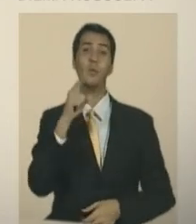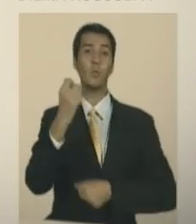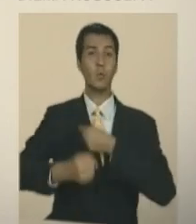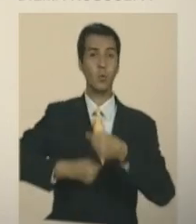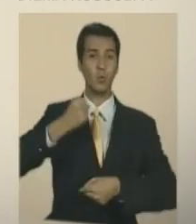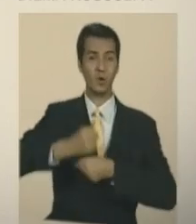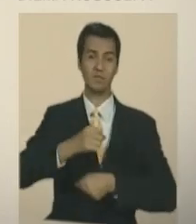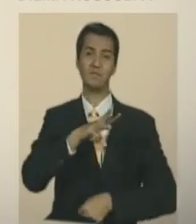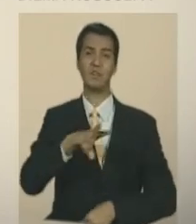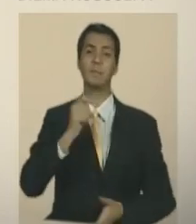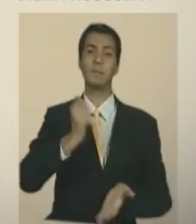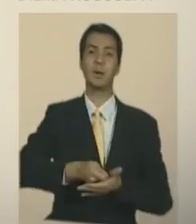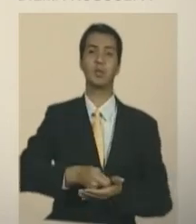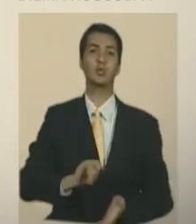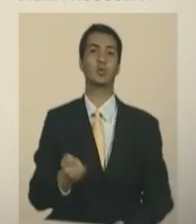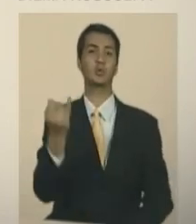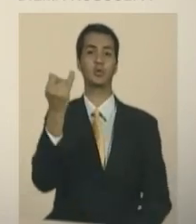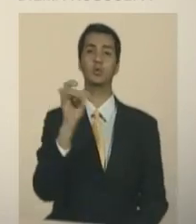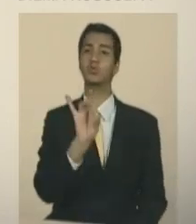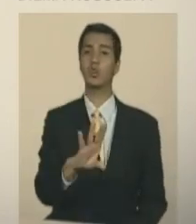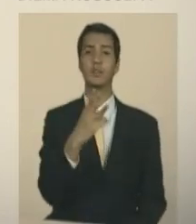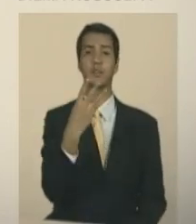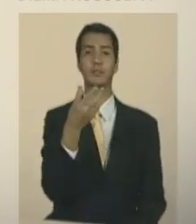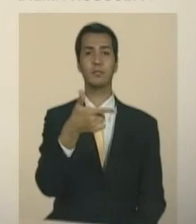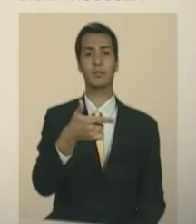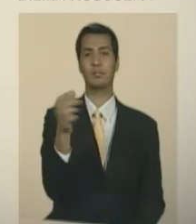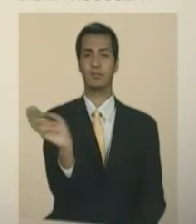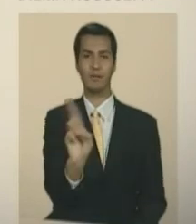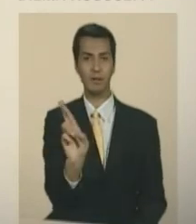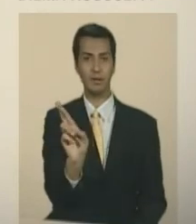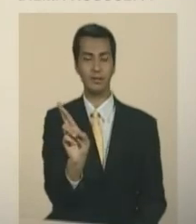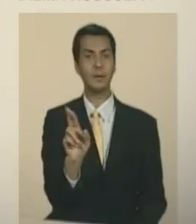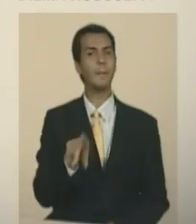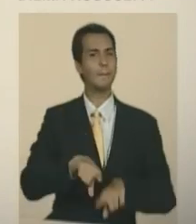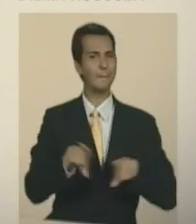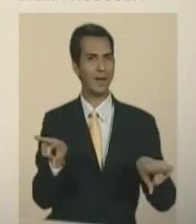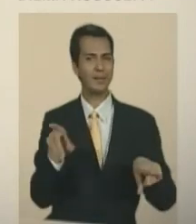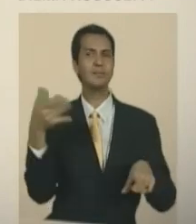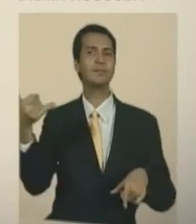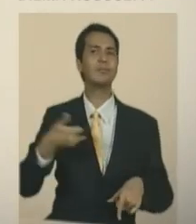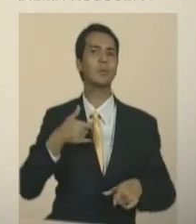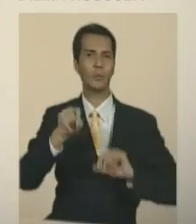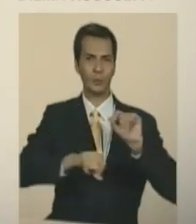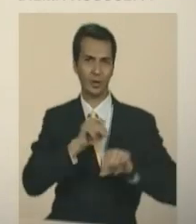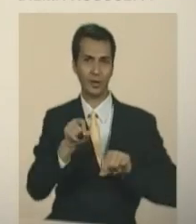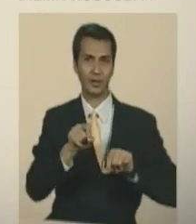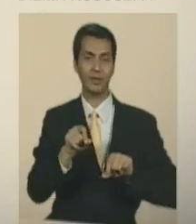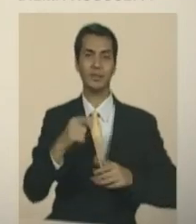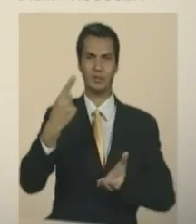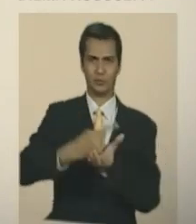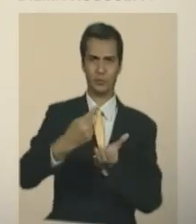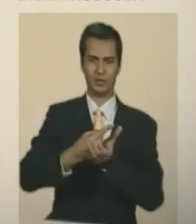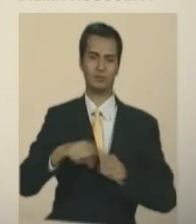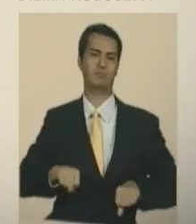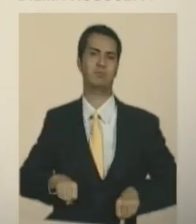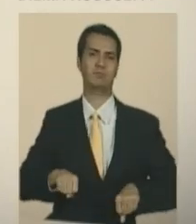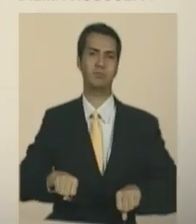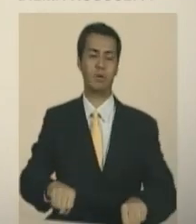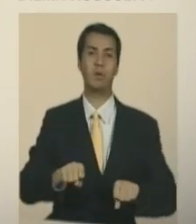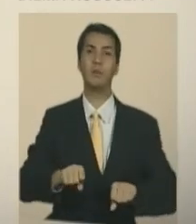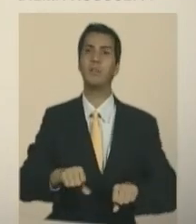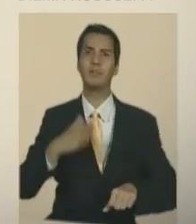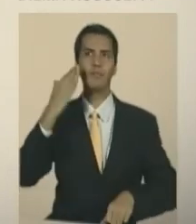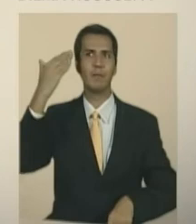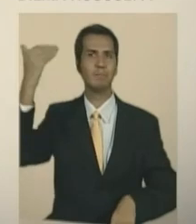pagar apenas 32 reais de juro Mas eu fiquei sabendo Luciano a mocinha está fazendo tanto sucesso